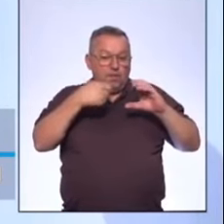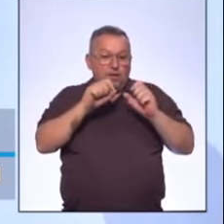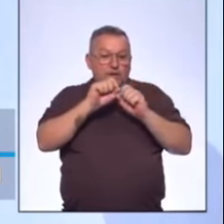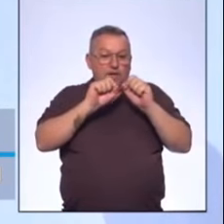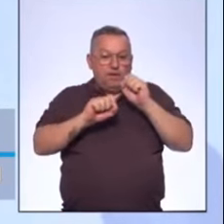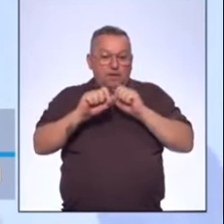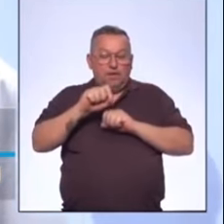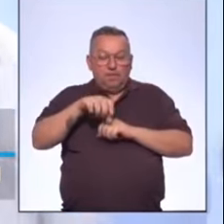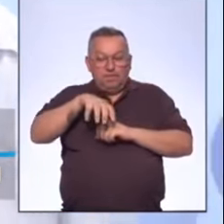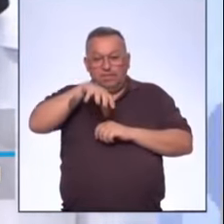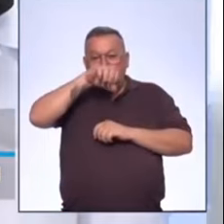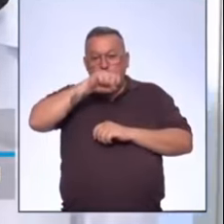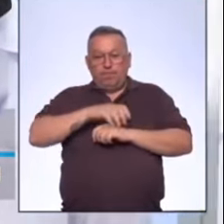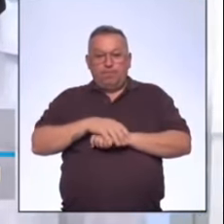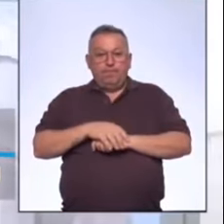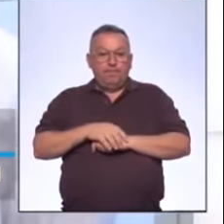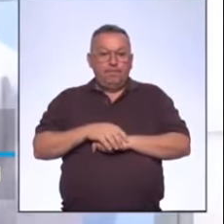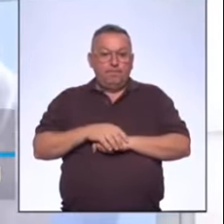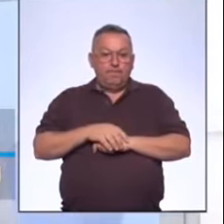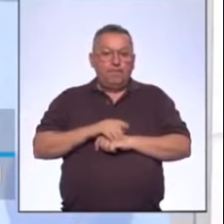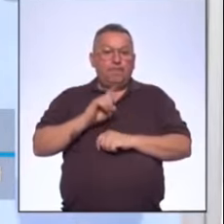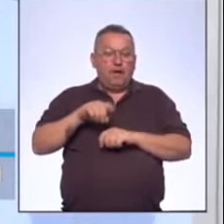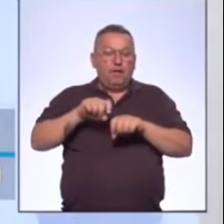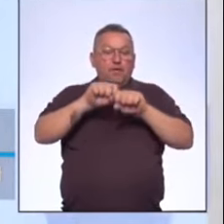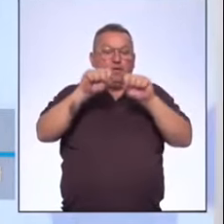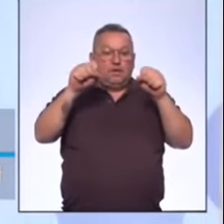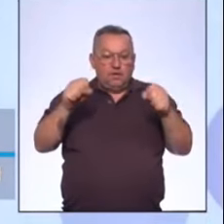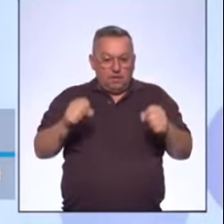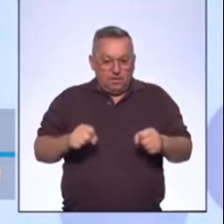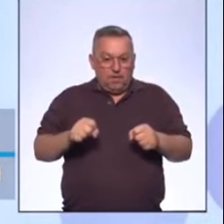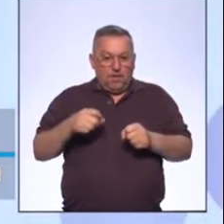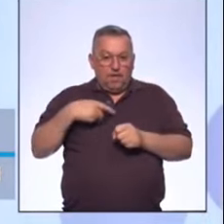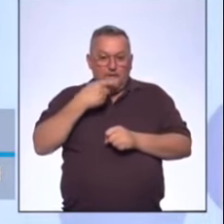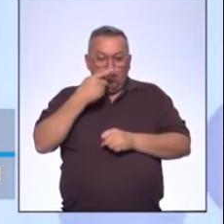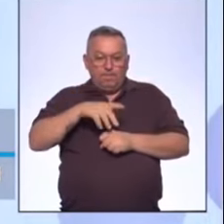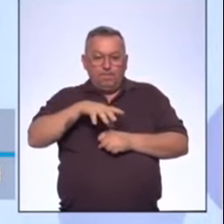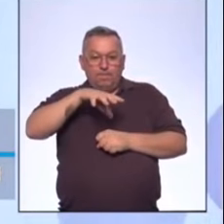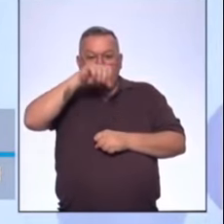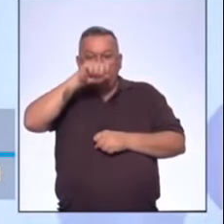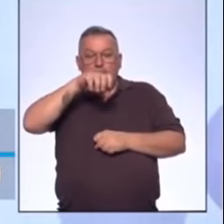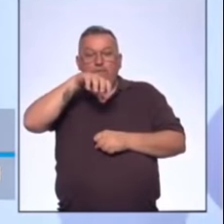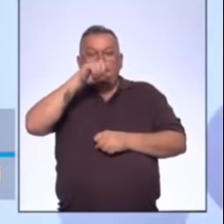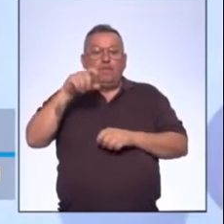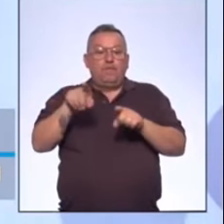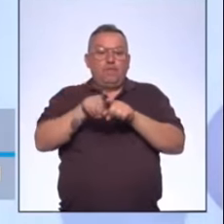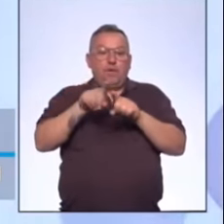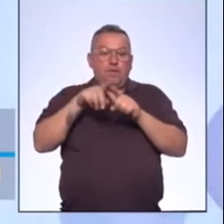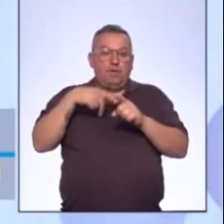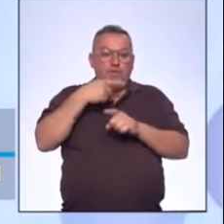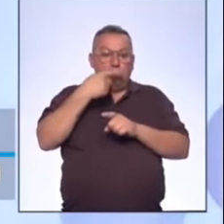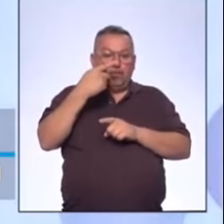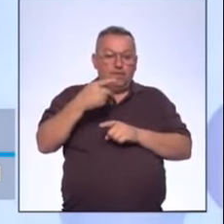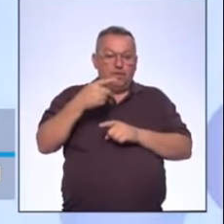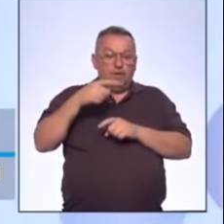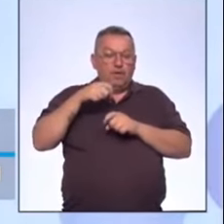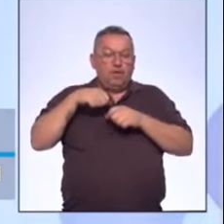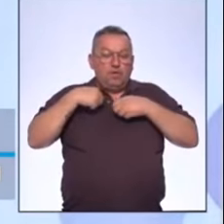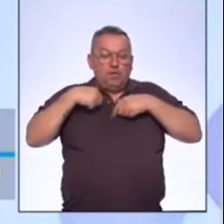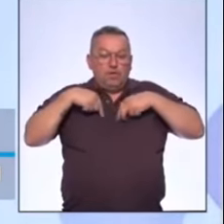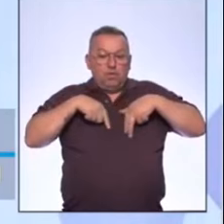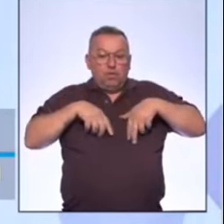ok? Então, esse é um sistema. Falamos do sistema respiratório, falamos do sistema